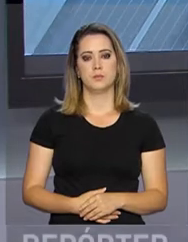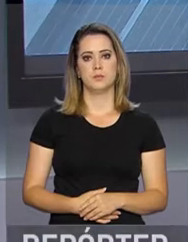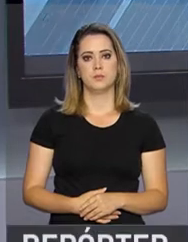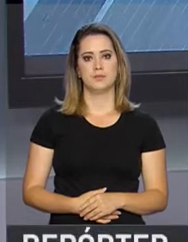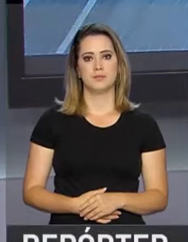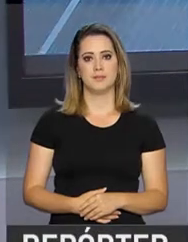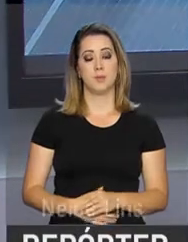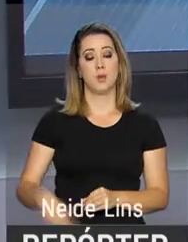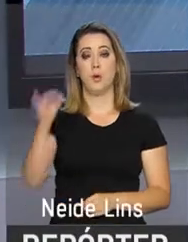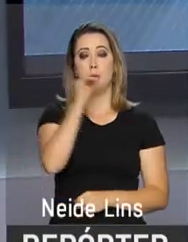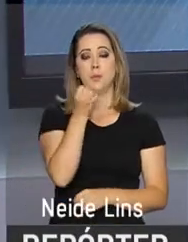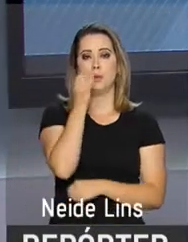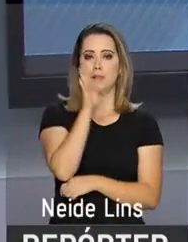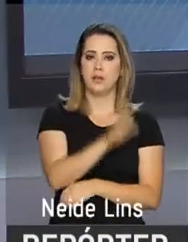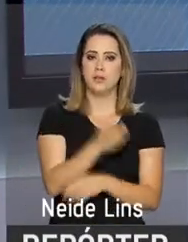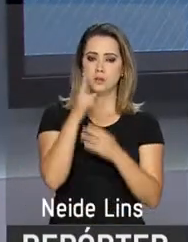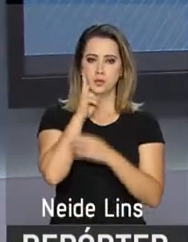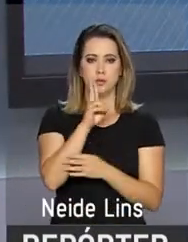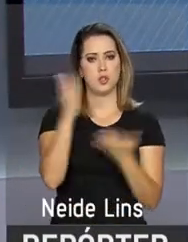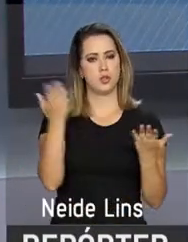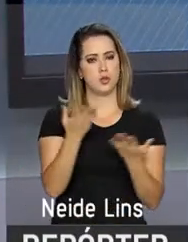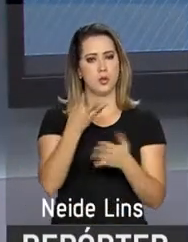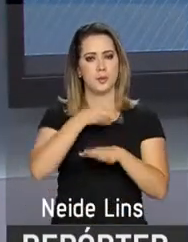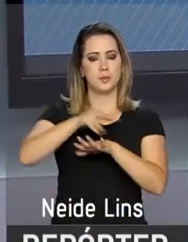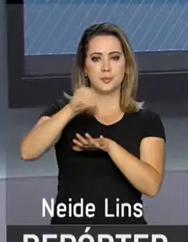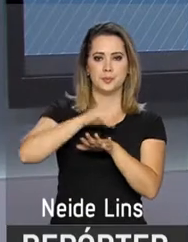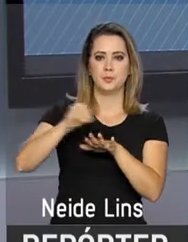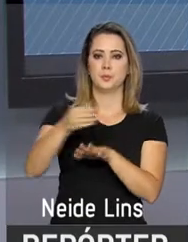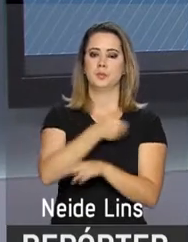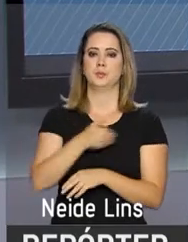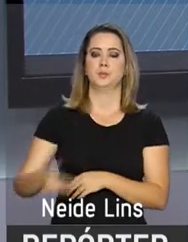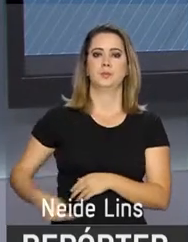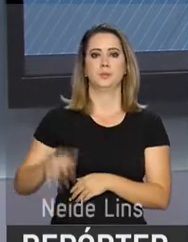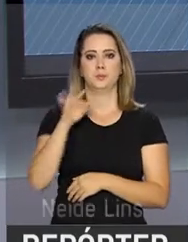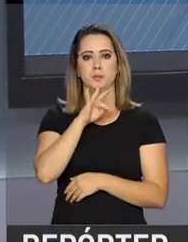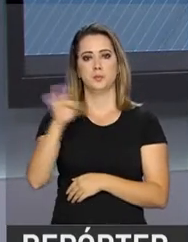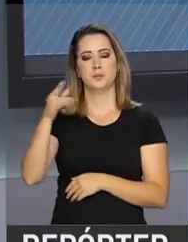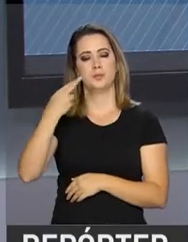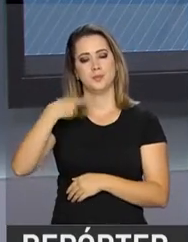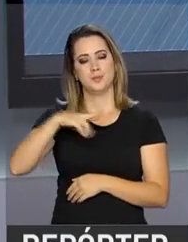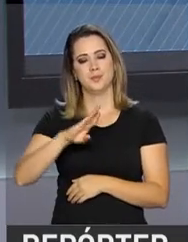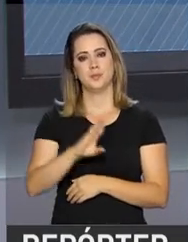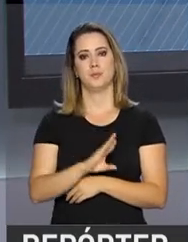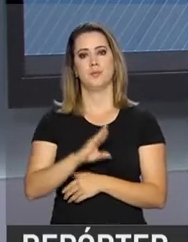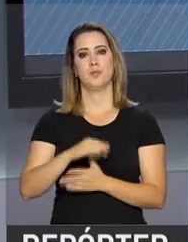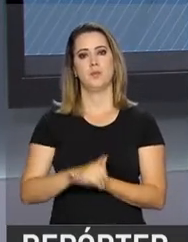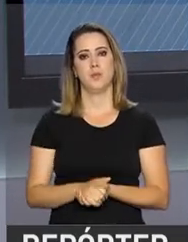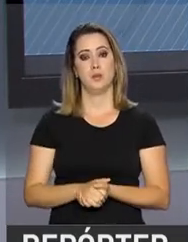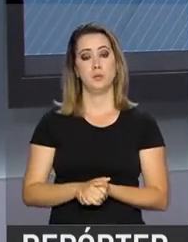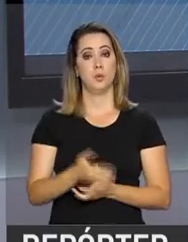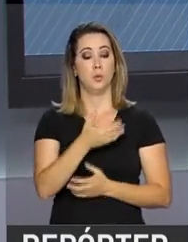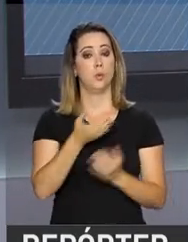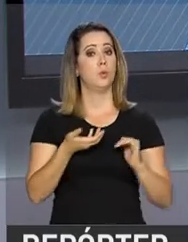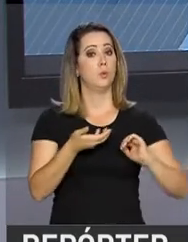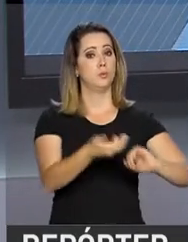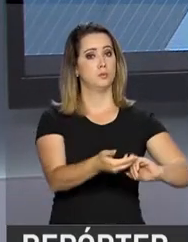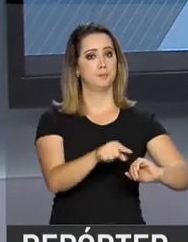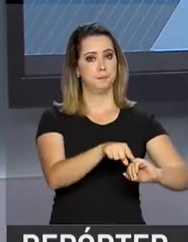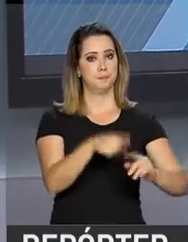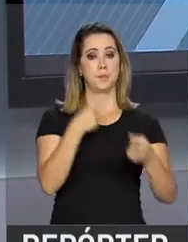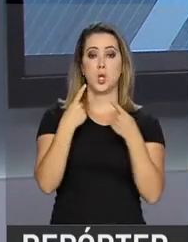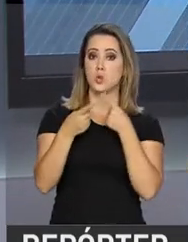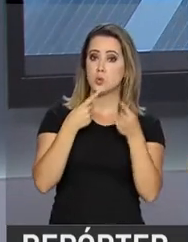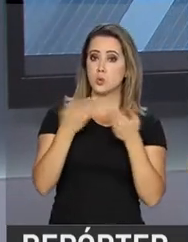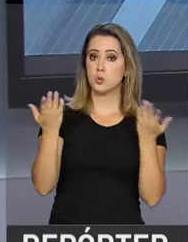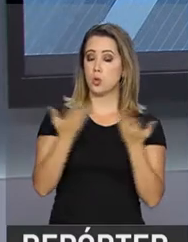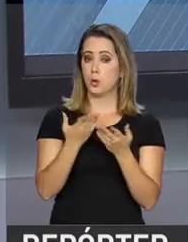olá boa tarde acompanha agora as notícias do governo federal no repórter nbr o congresso nacional discute